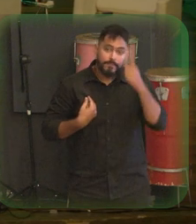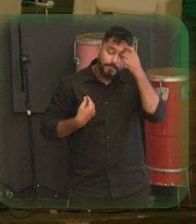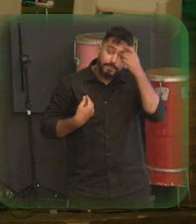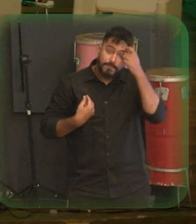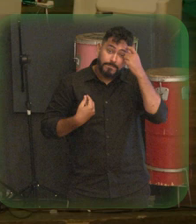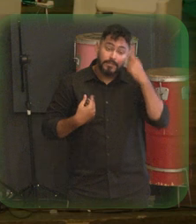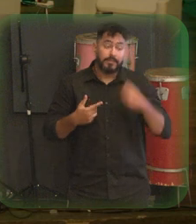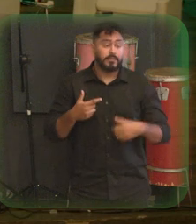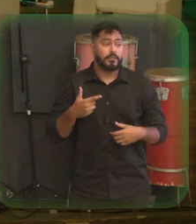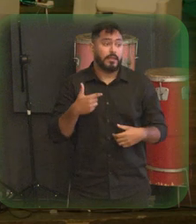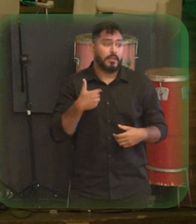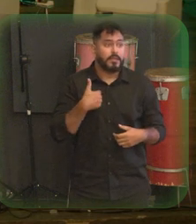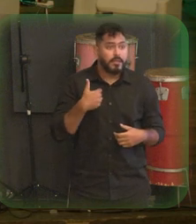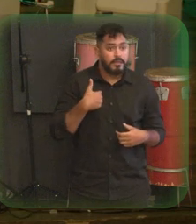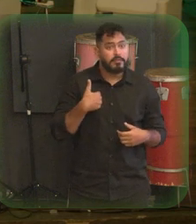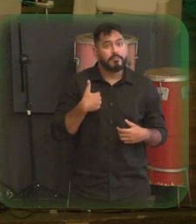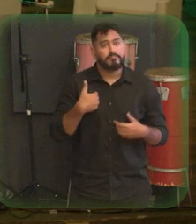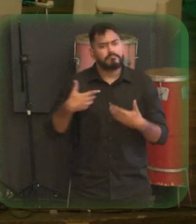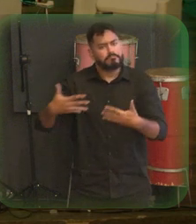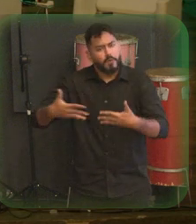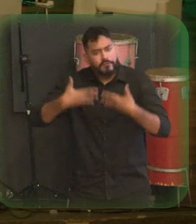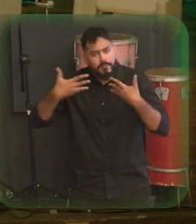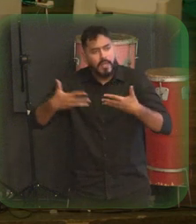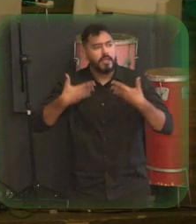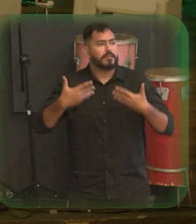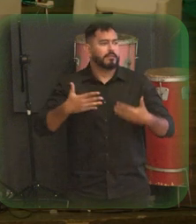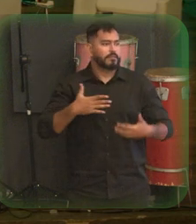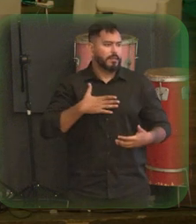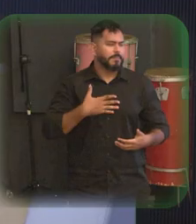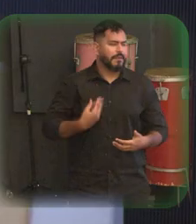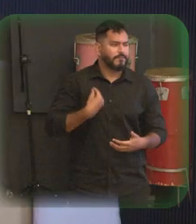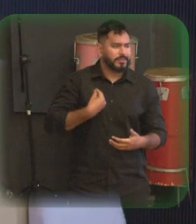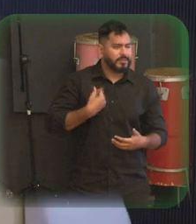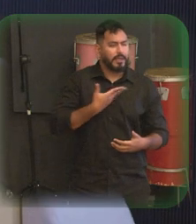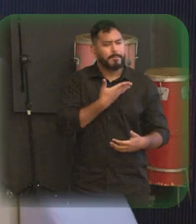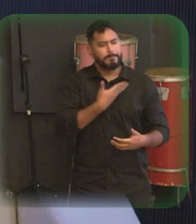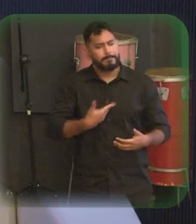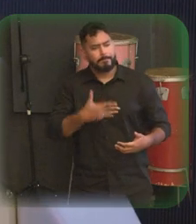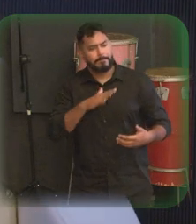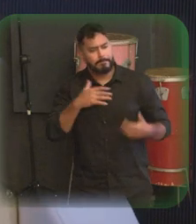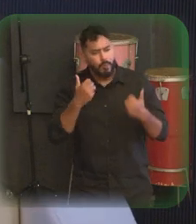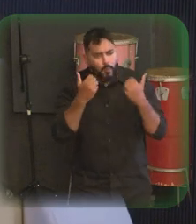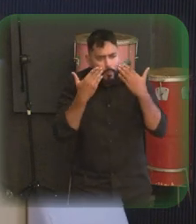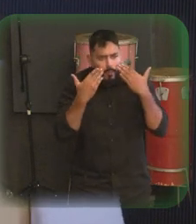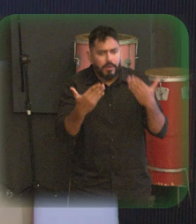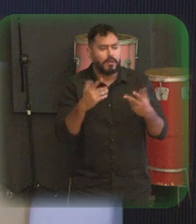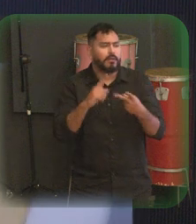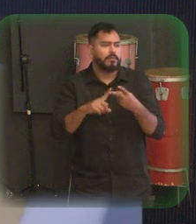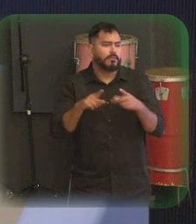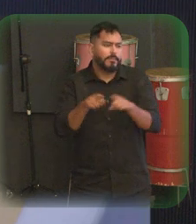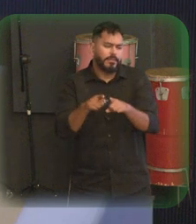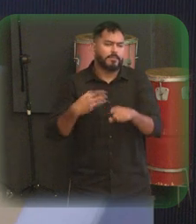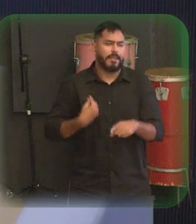me move na vida pública e na minha vida toda de servidora pública, que muitos daqui já me ouviram falar o tempo inteiro, né?